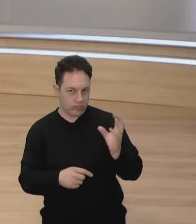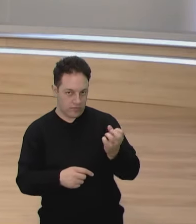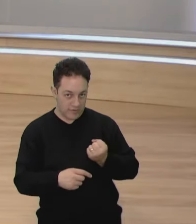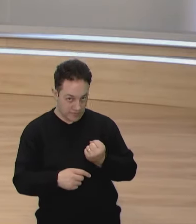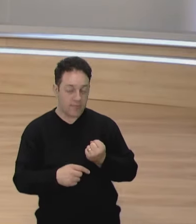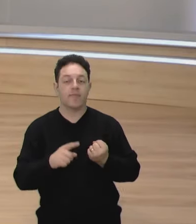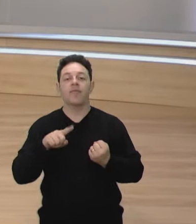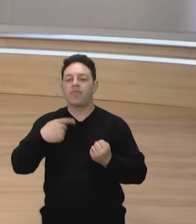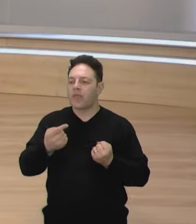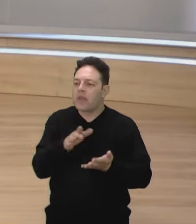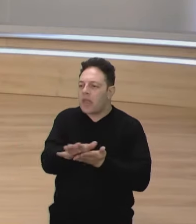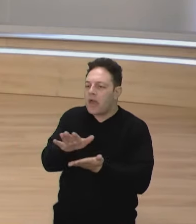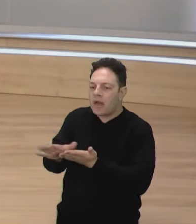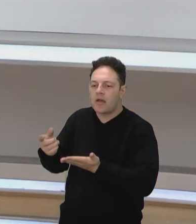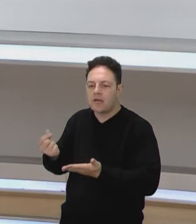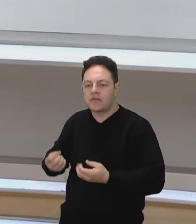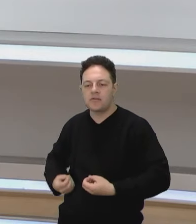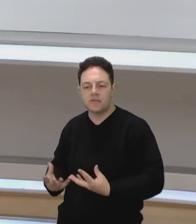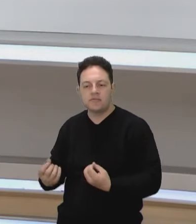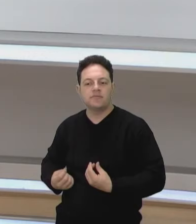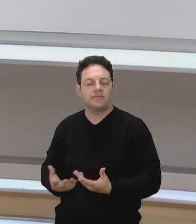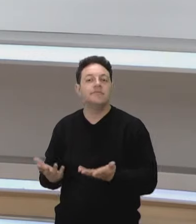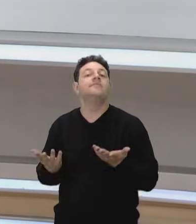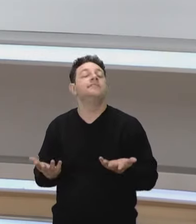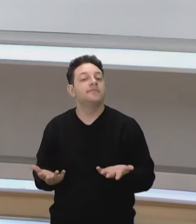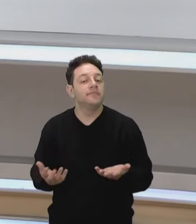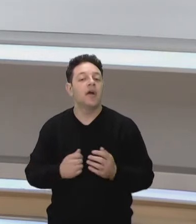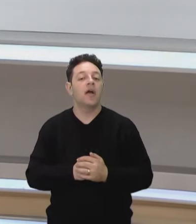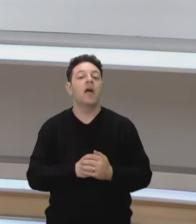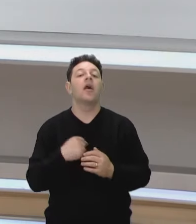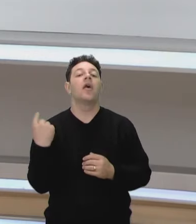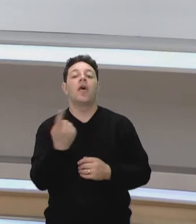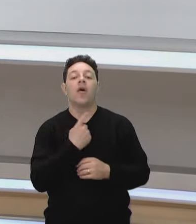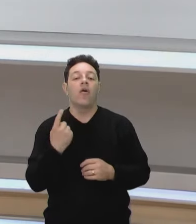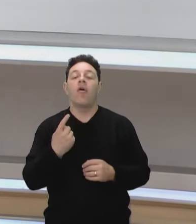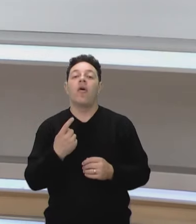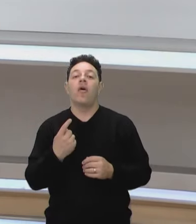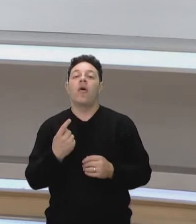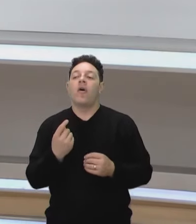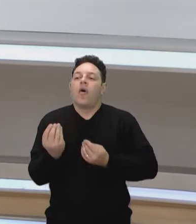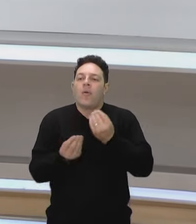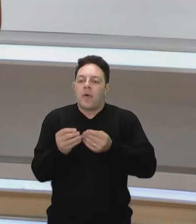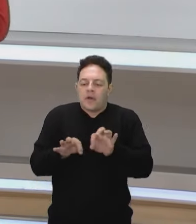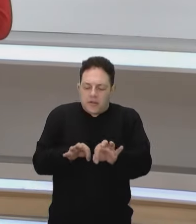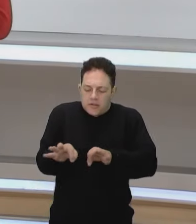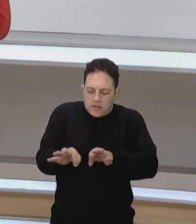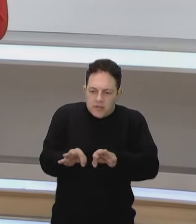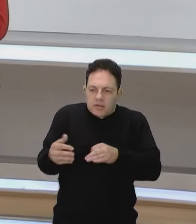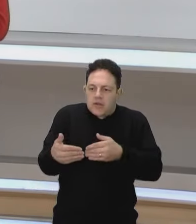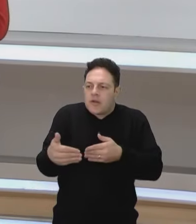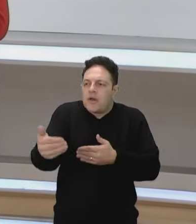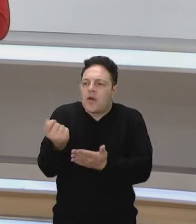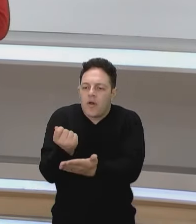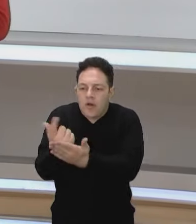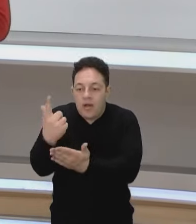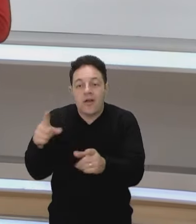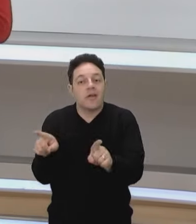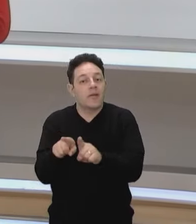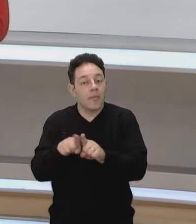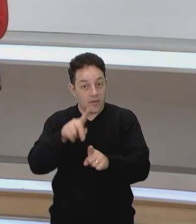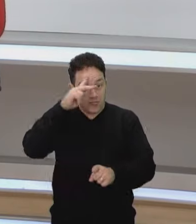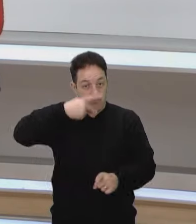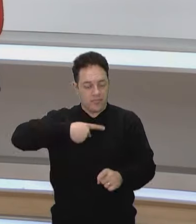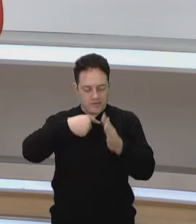despesas que a gente tem? Qual a nossa condição de planejar uma compra e a compreensão da sua própria